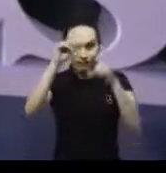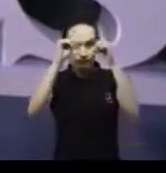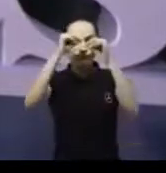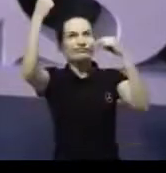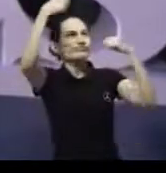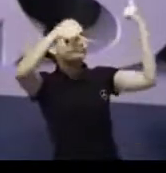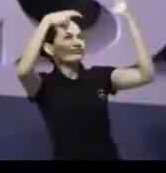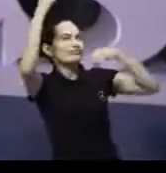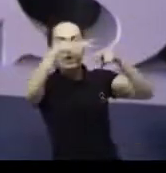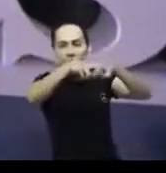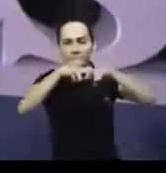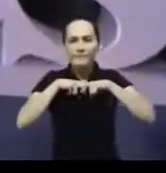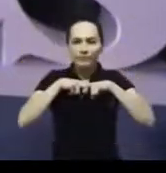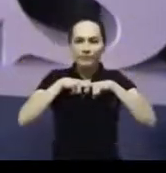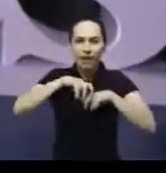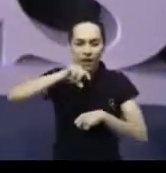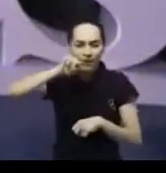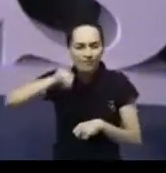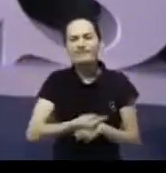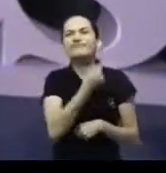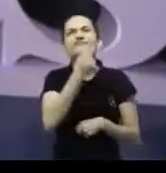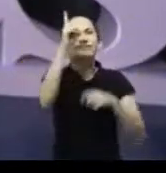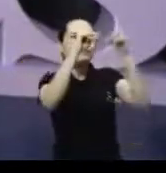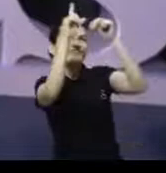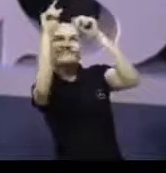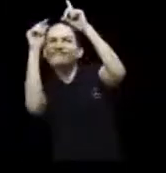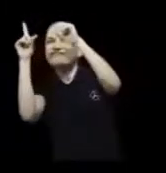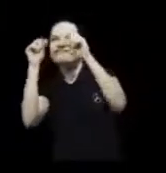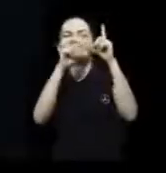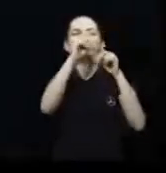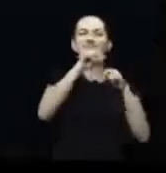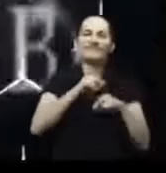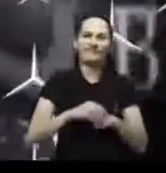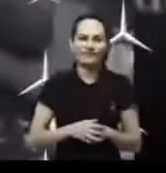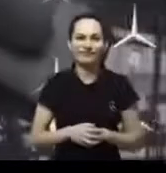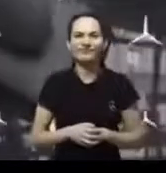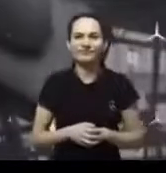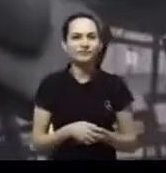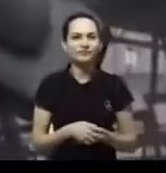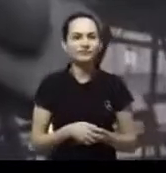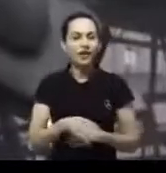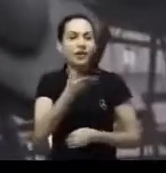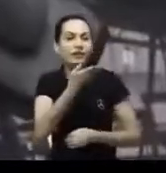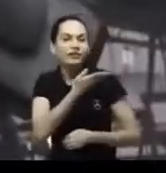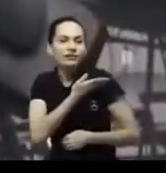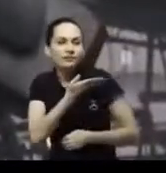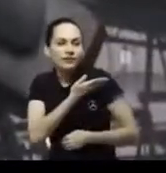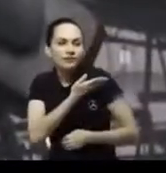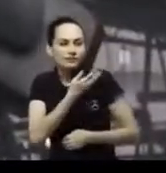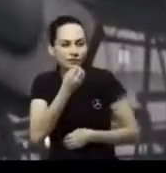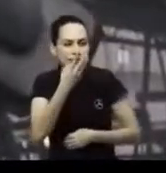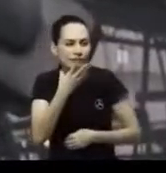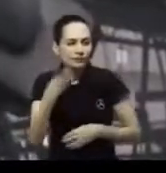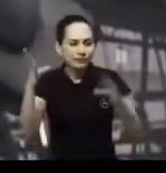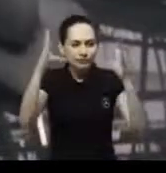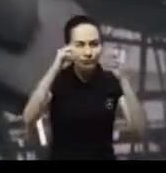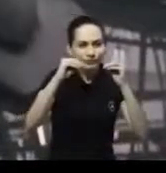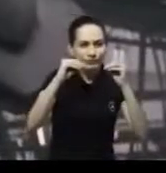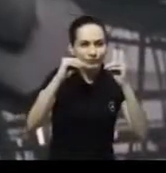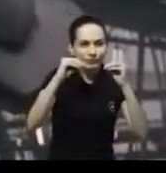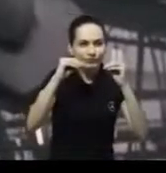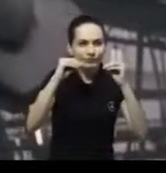estrela iluminada pelo brilho de milhões de outras Olá caros colegas Boa noite